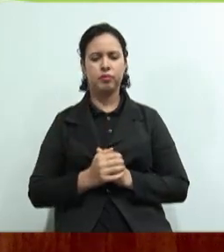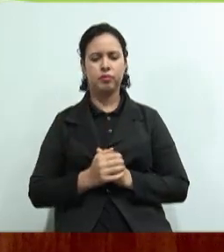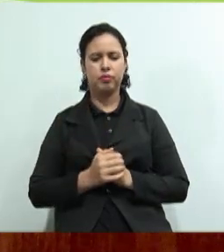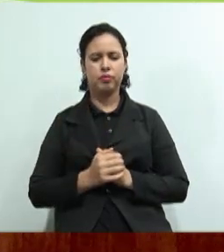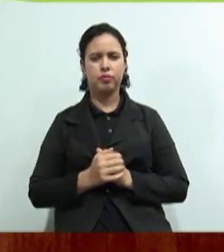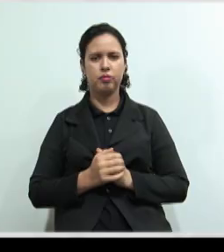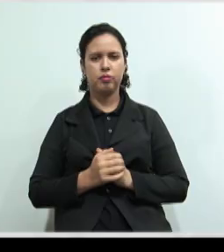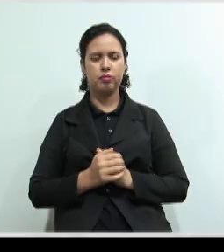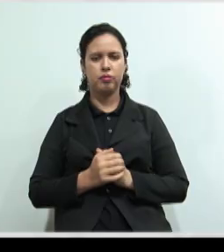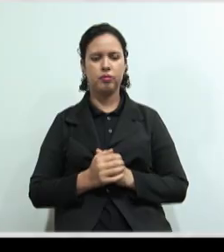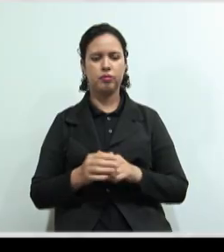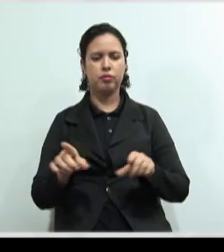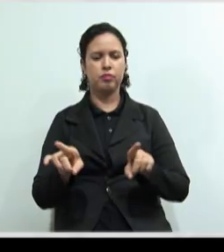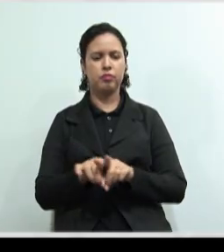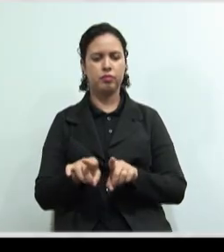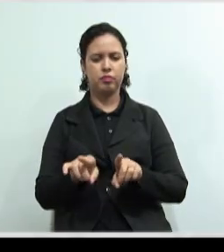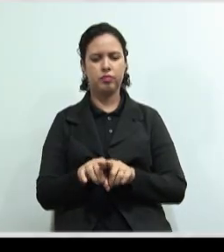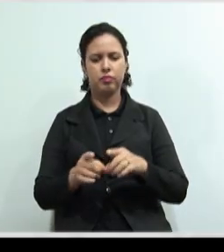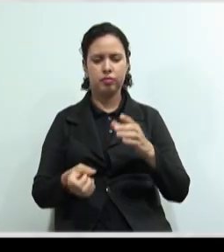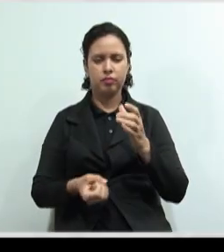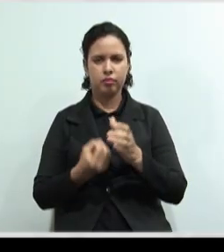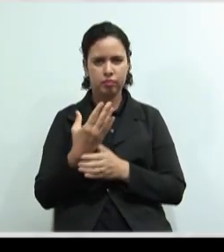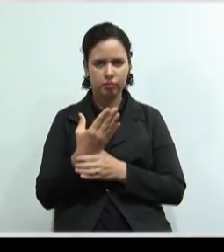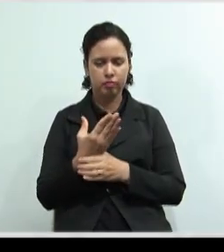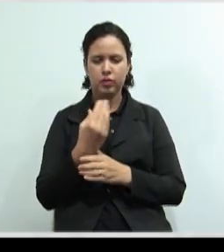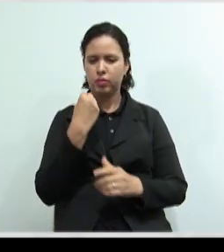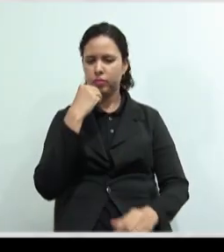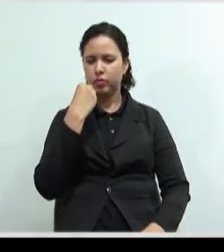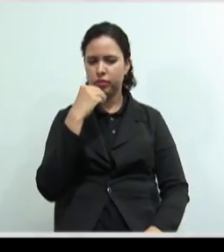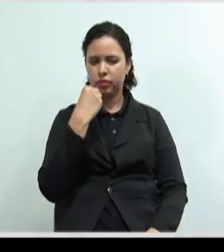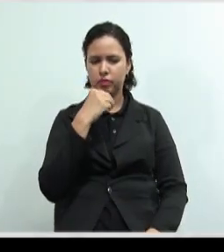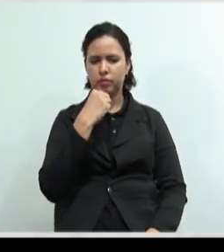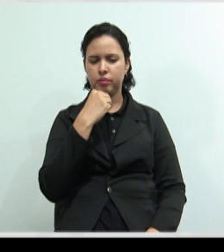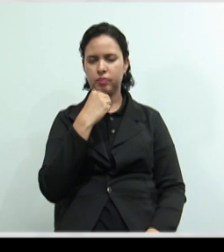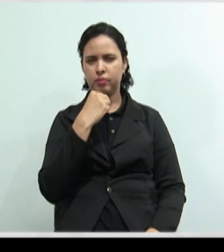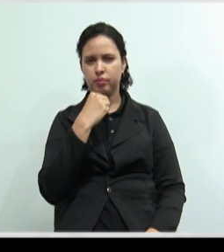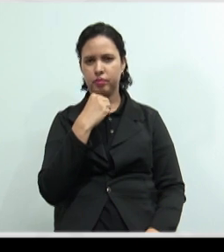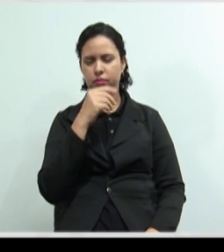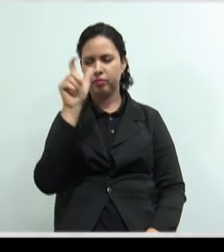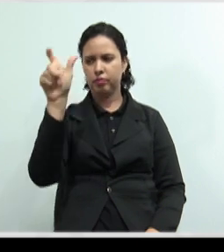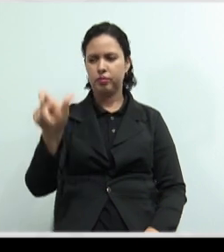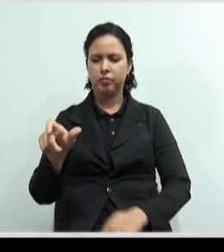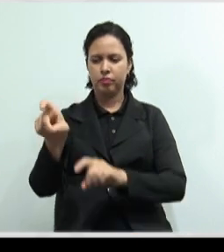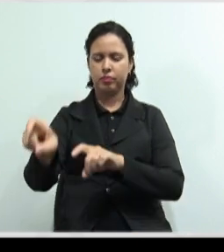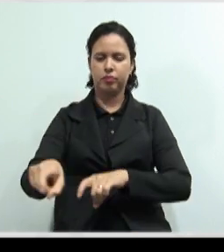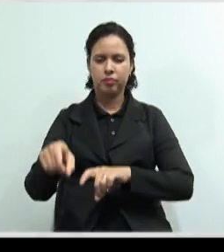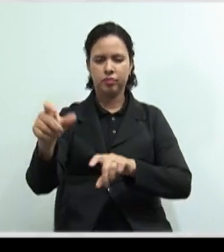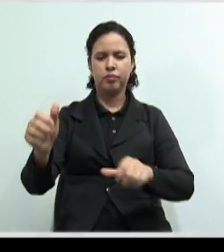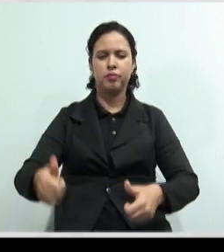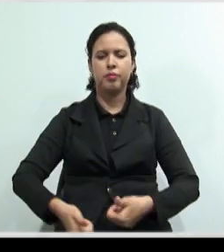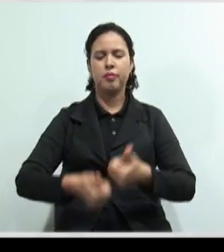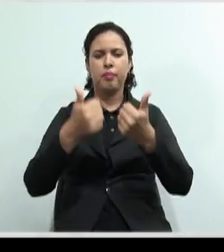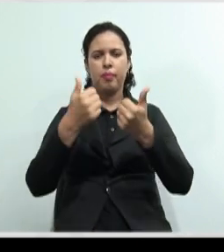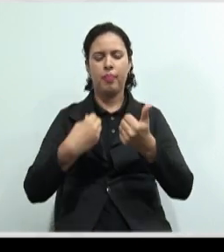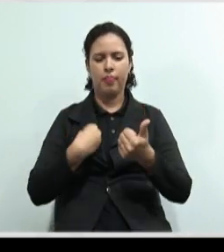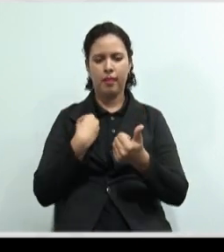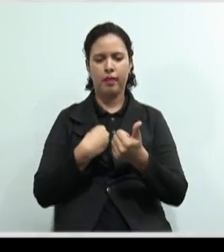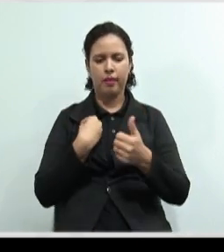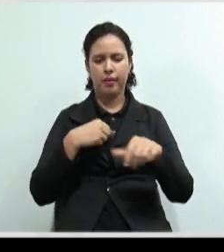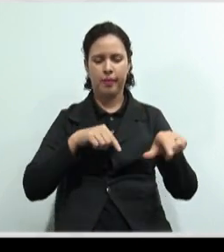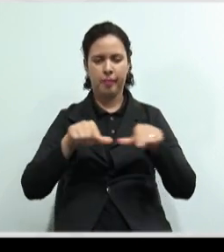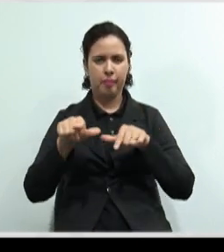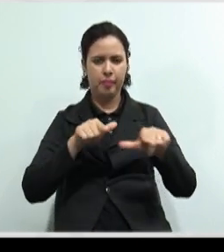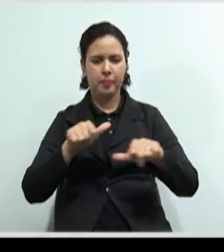slide, a gente vê também que a questão aqui é a criação de meios e oportunidades para os produtores melhorarem suas condições de vida e